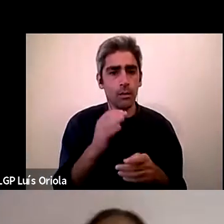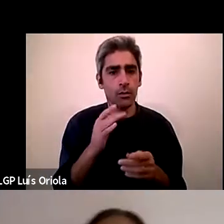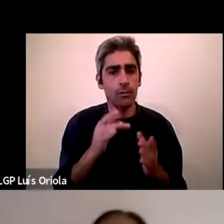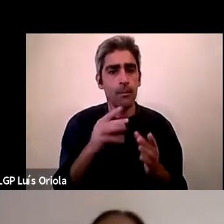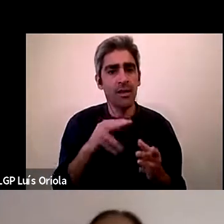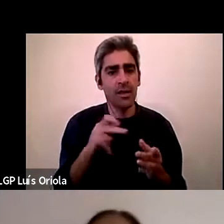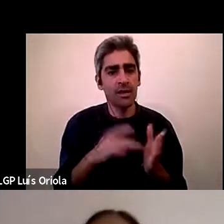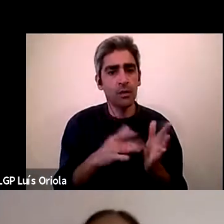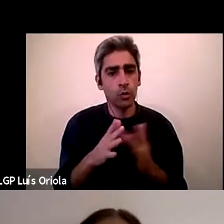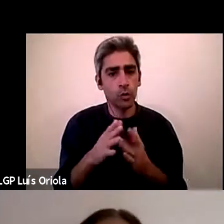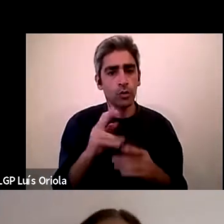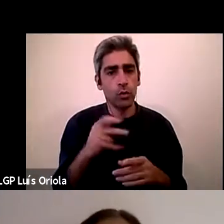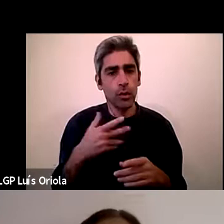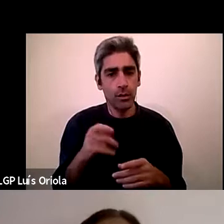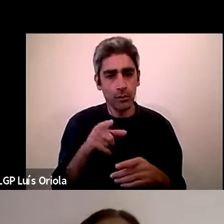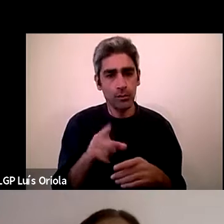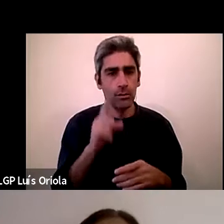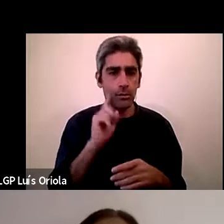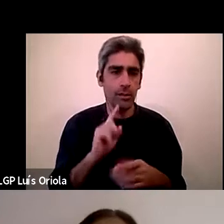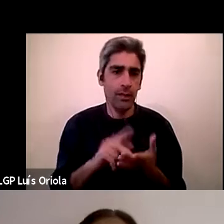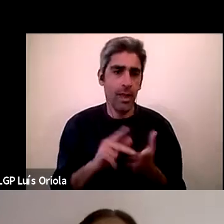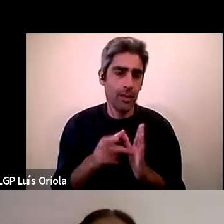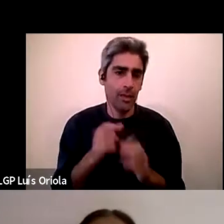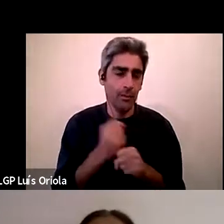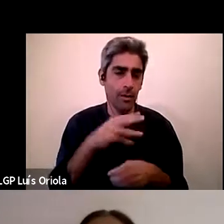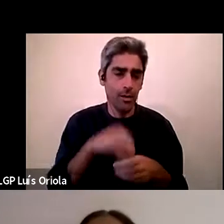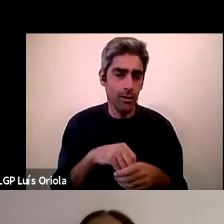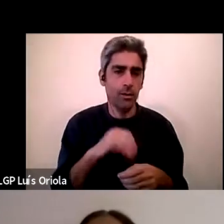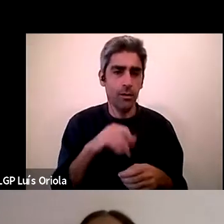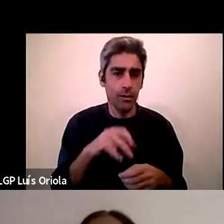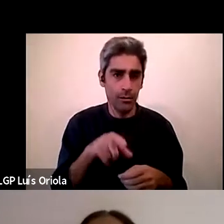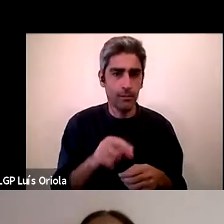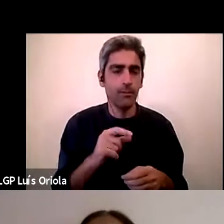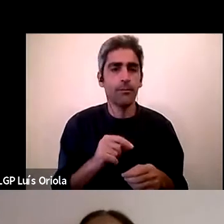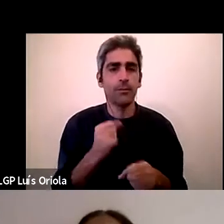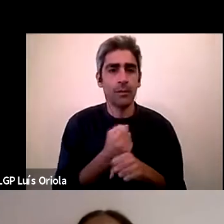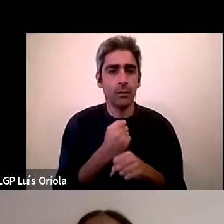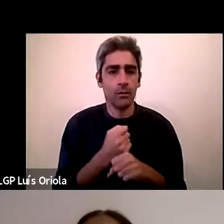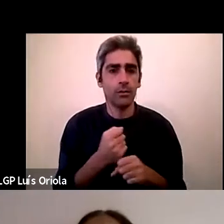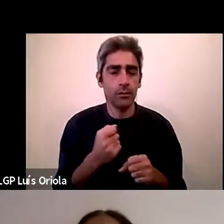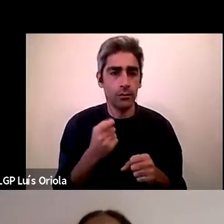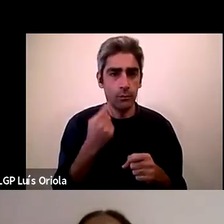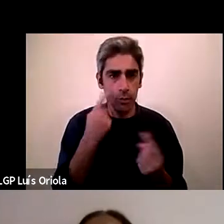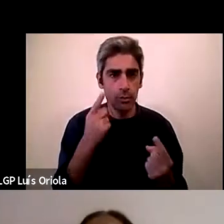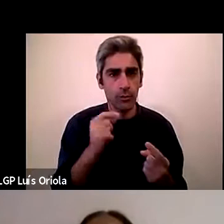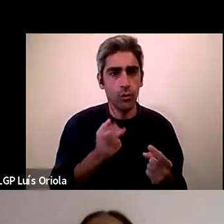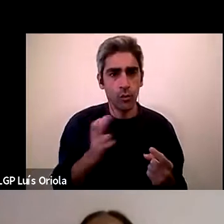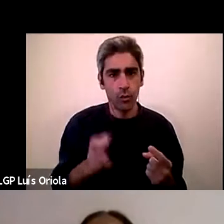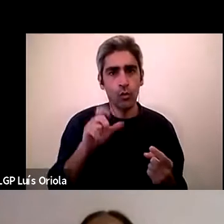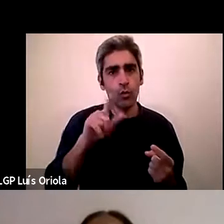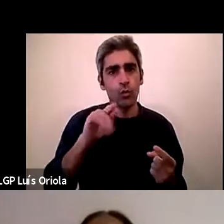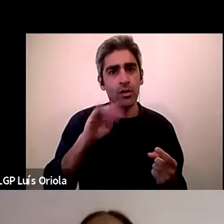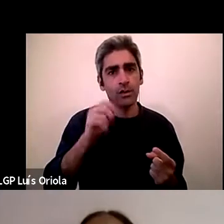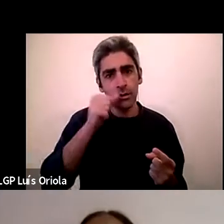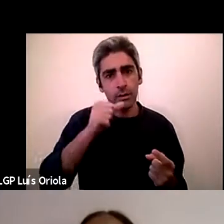da Direção-Geral da Qualificação dos Trabalhadores em Funções Públicas. Na sessão está ainda, e contamos com a presença do Dr. Luís Oriola,